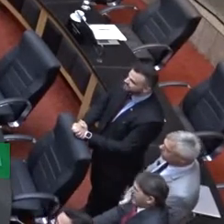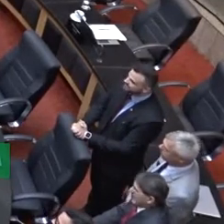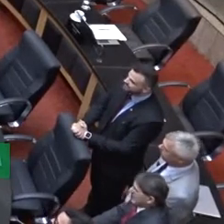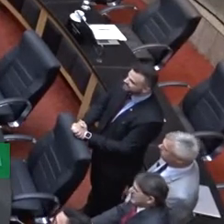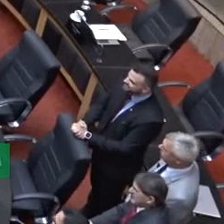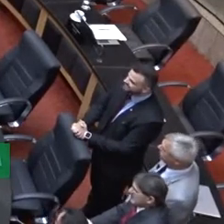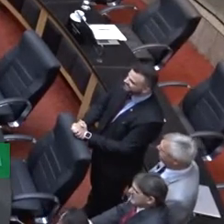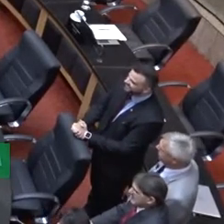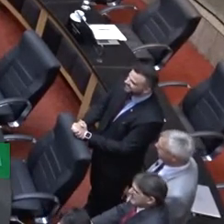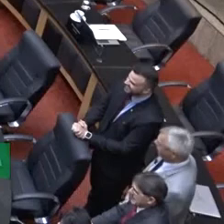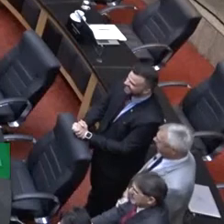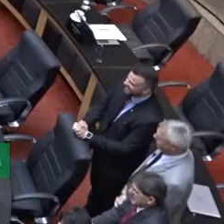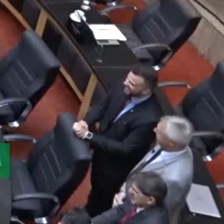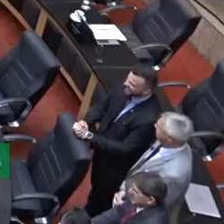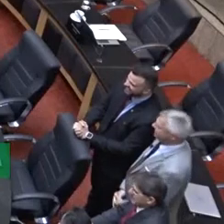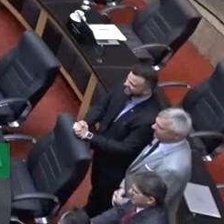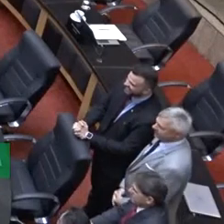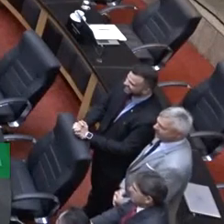Que alegria, gente.